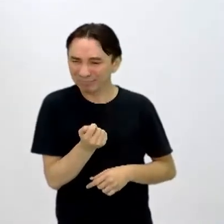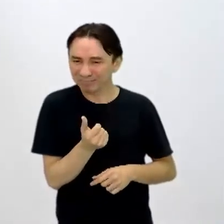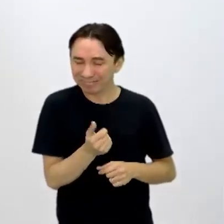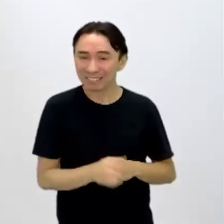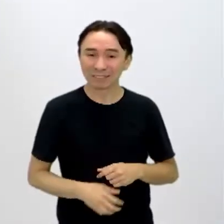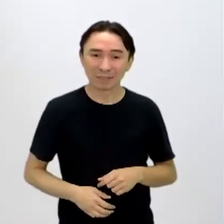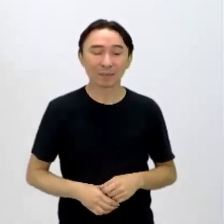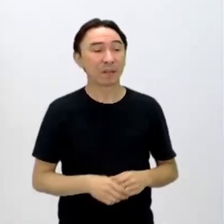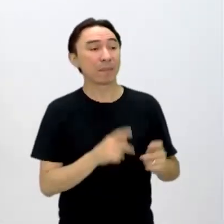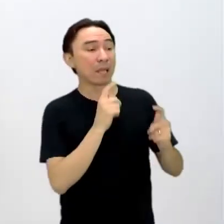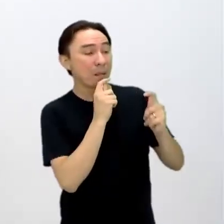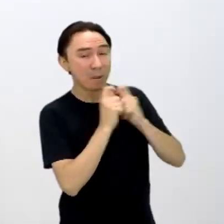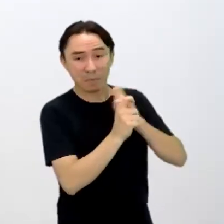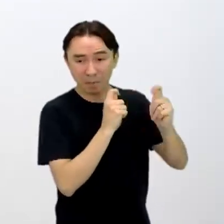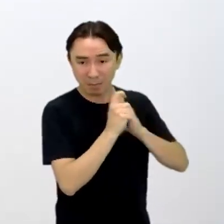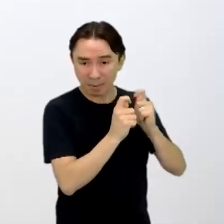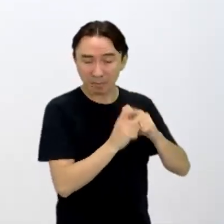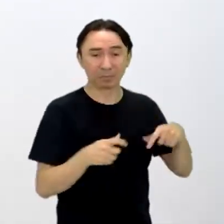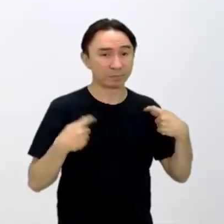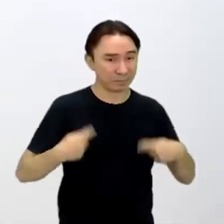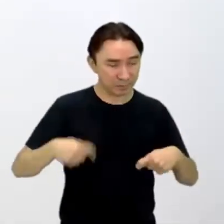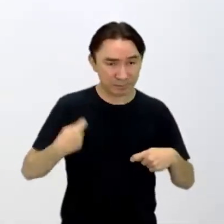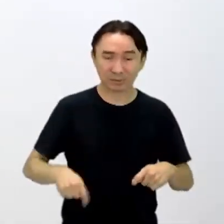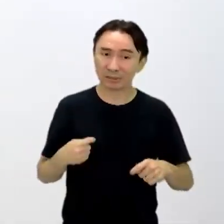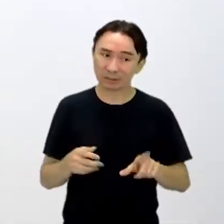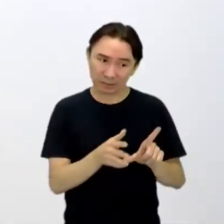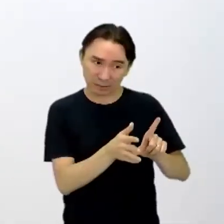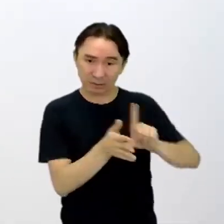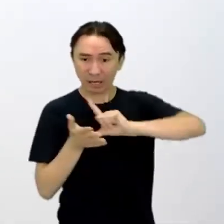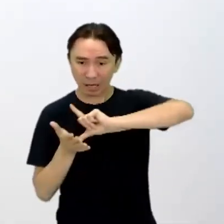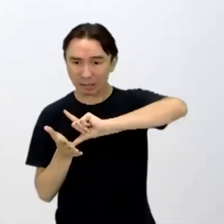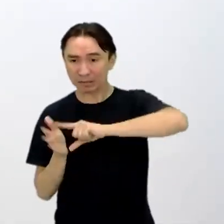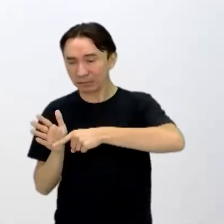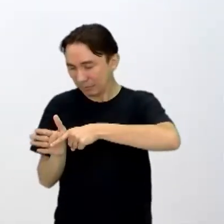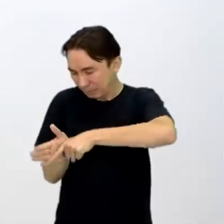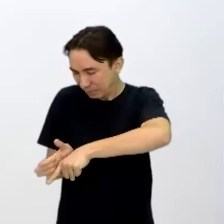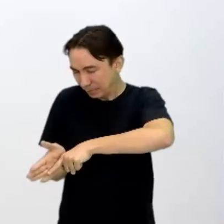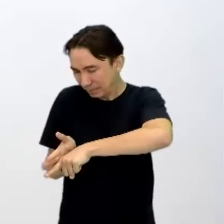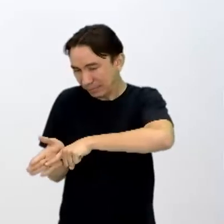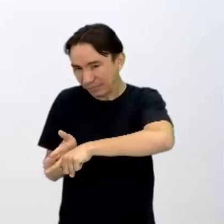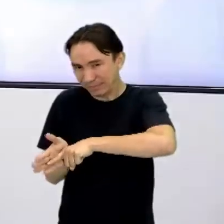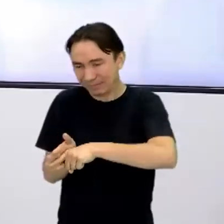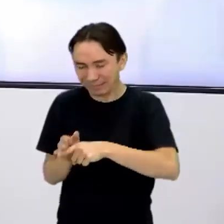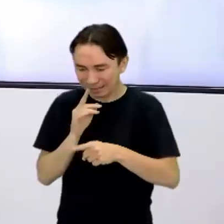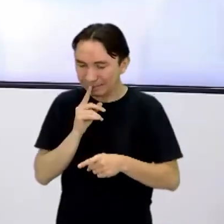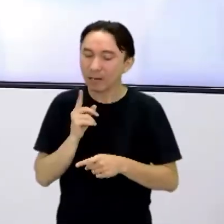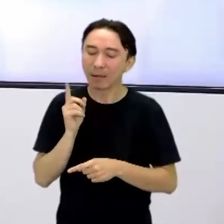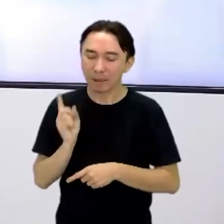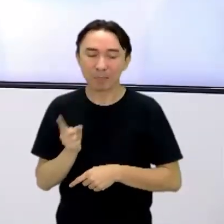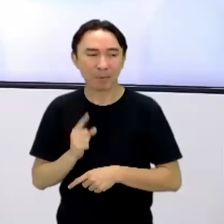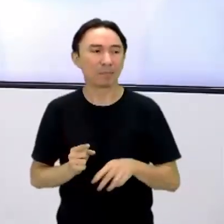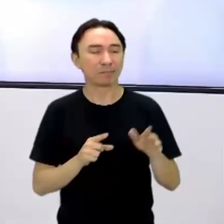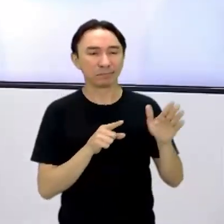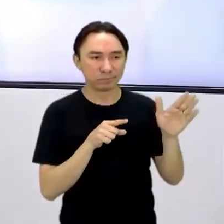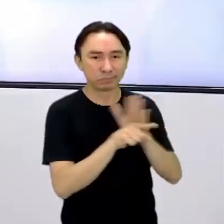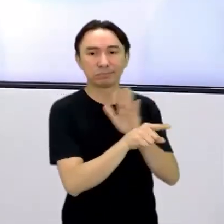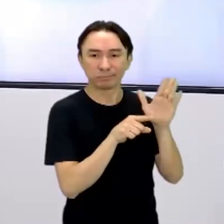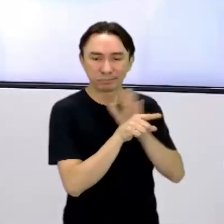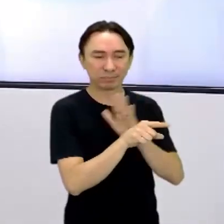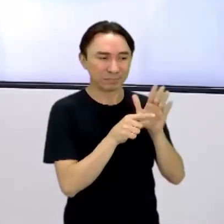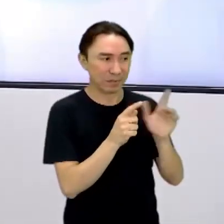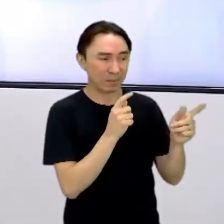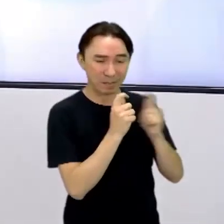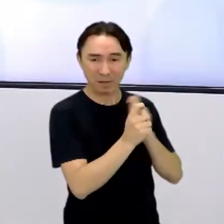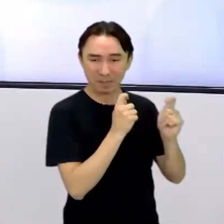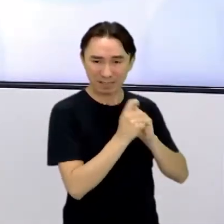exigir muito aí de pesquisa, né? Então, se eu estou produzindo ali uma entrevista e eu não tenho pergunta, pode ser que o